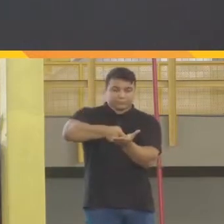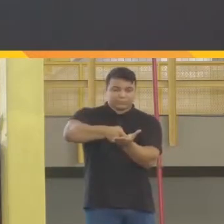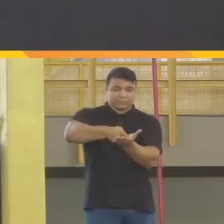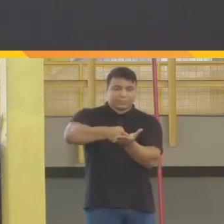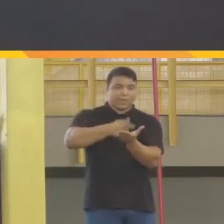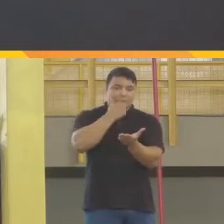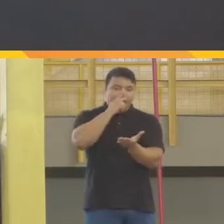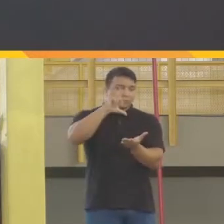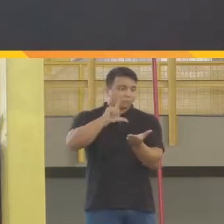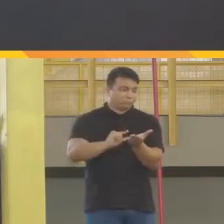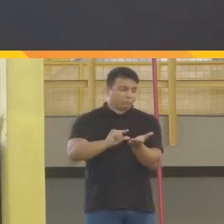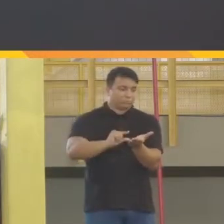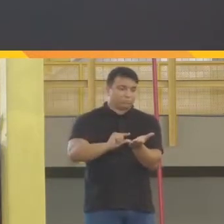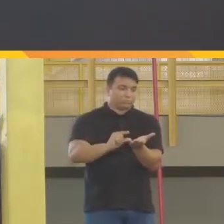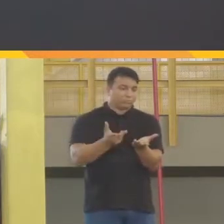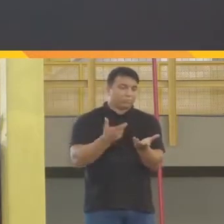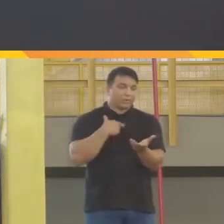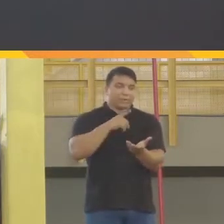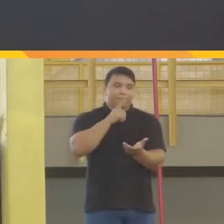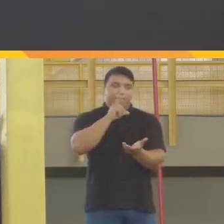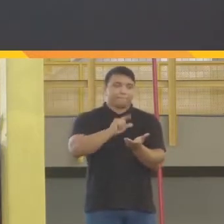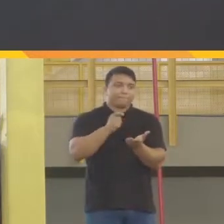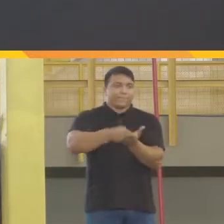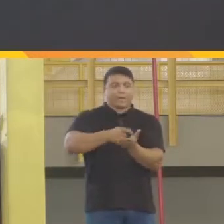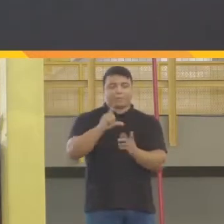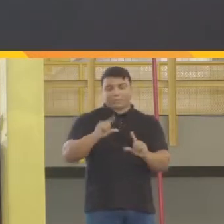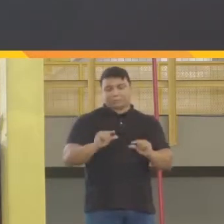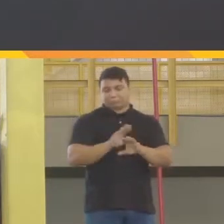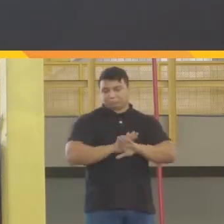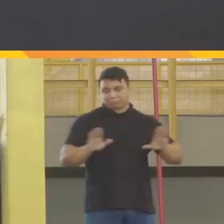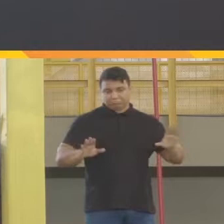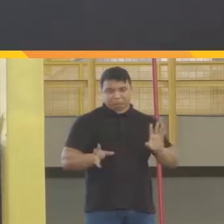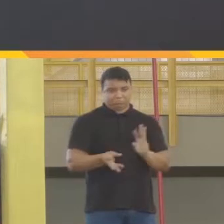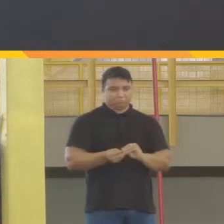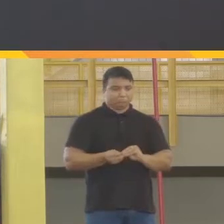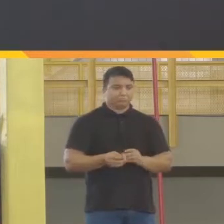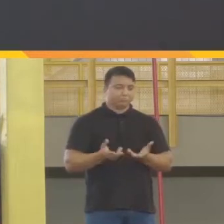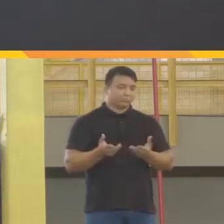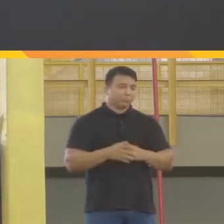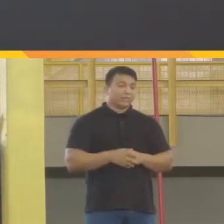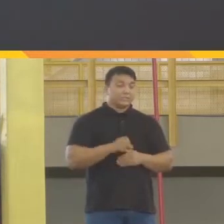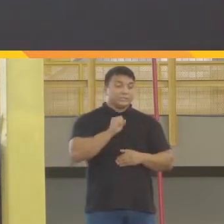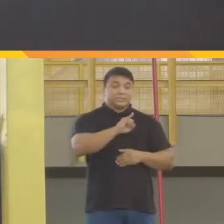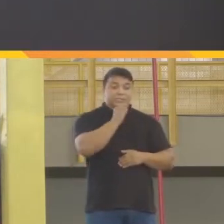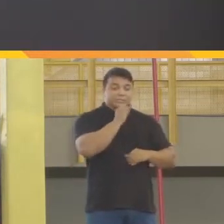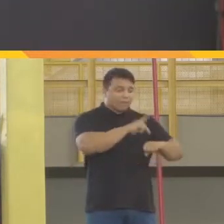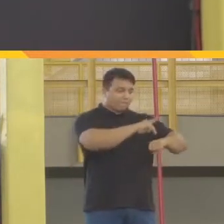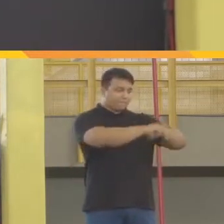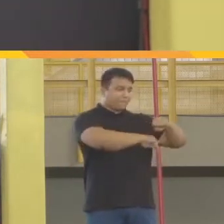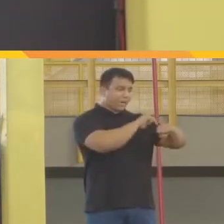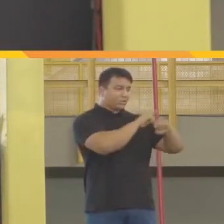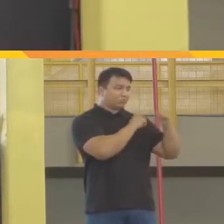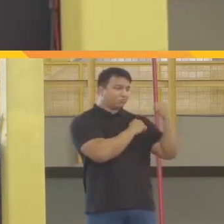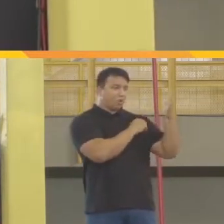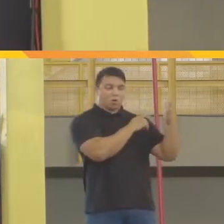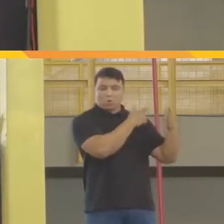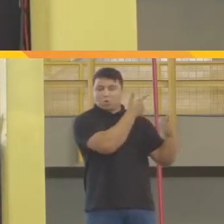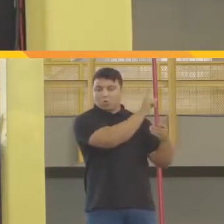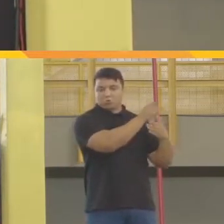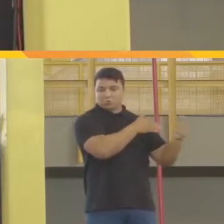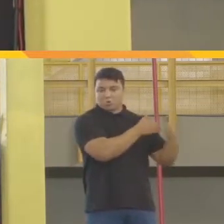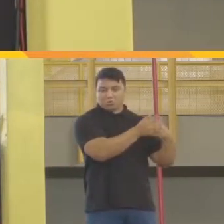preferenciais. Vulgarmente, pagavam menos impostos. Se qualquer outra nação comercializasse com o